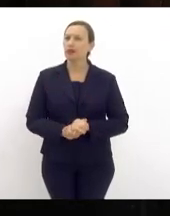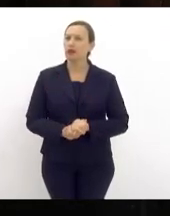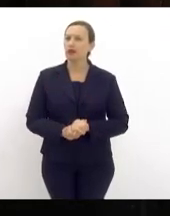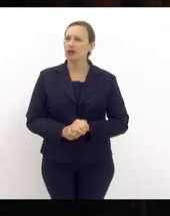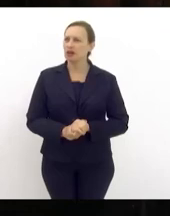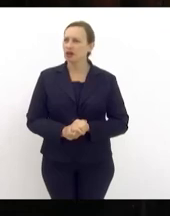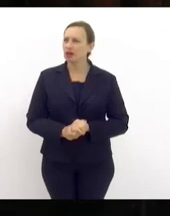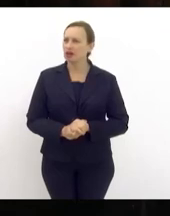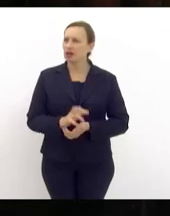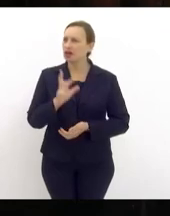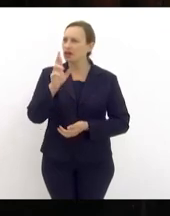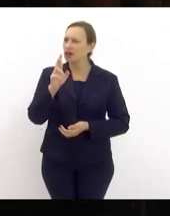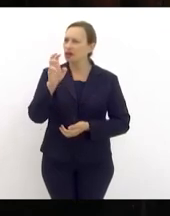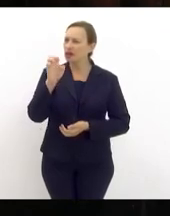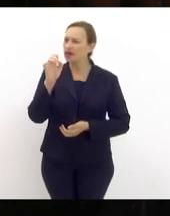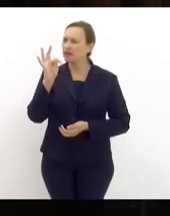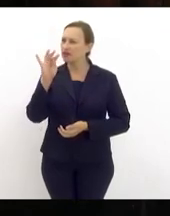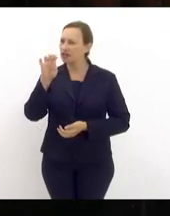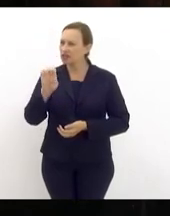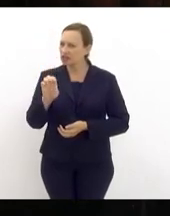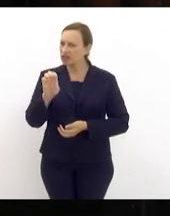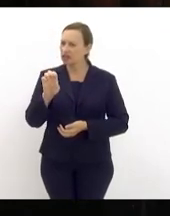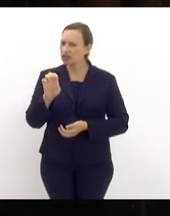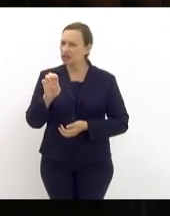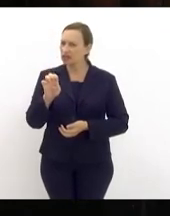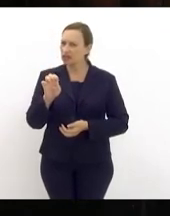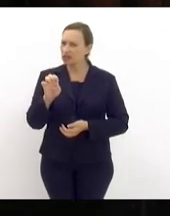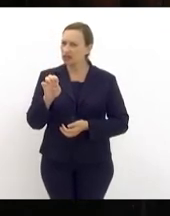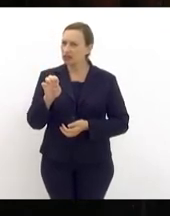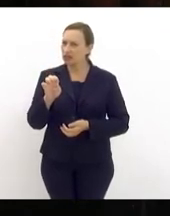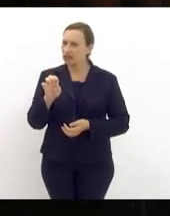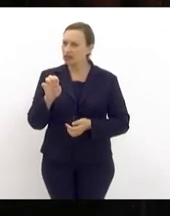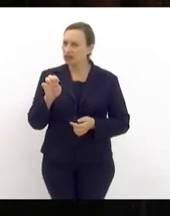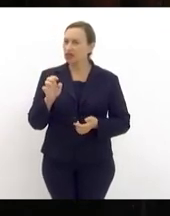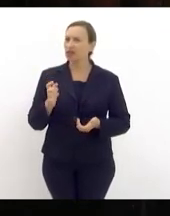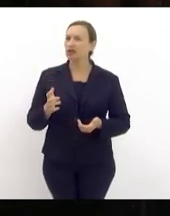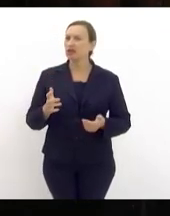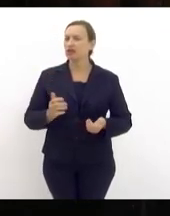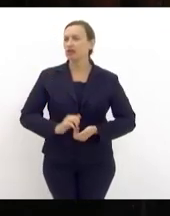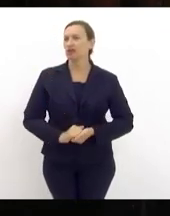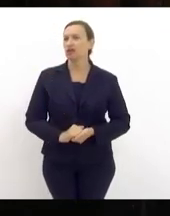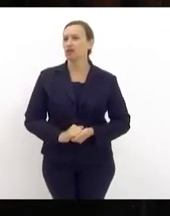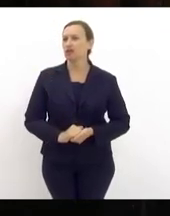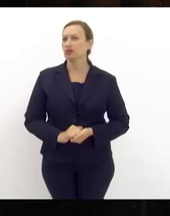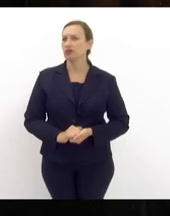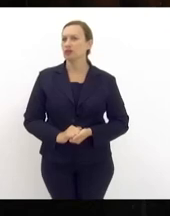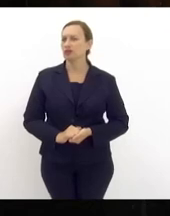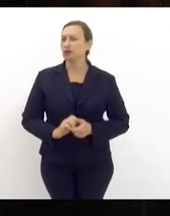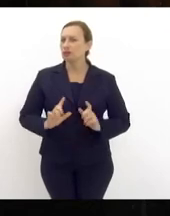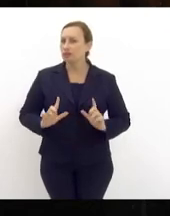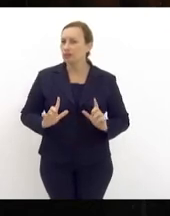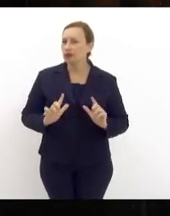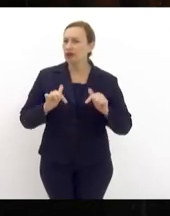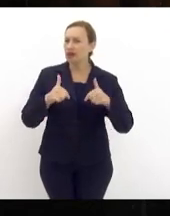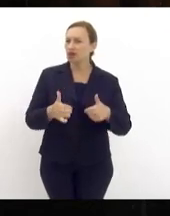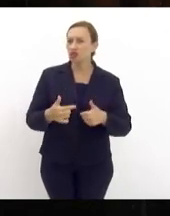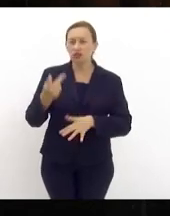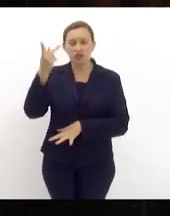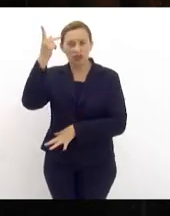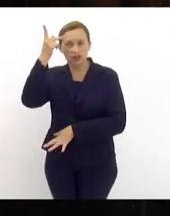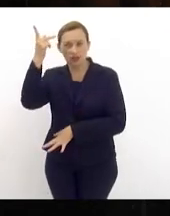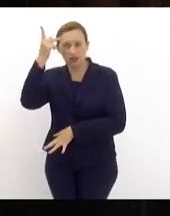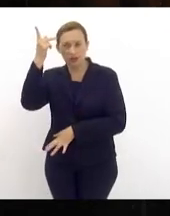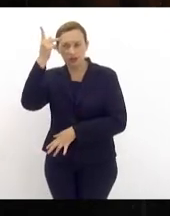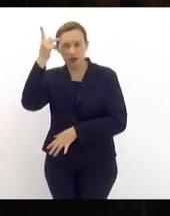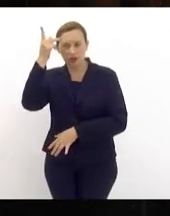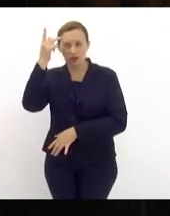Refite trata embate, trava embate para atuar em São Paulo e Rio